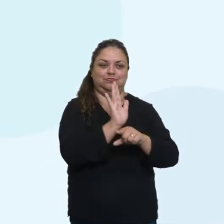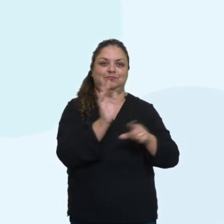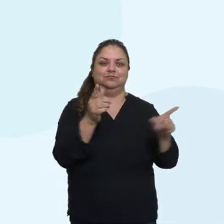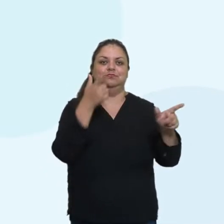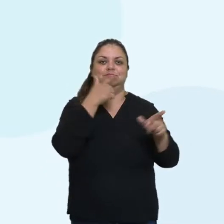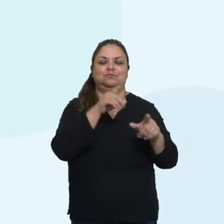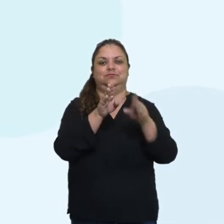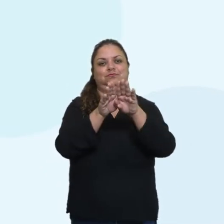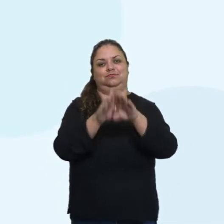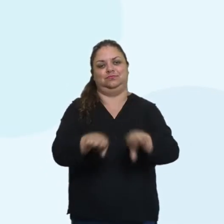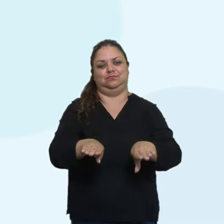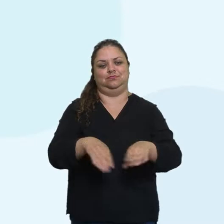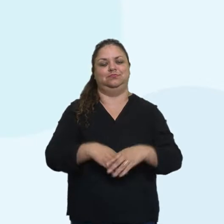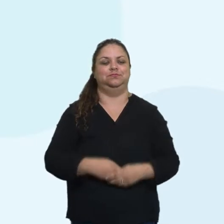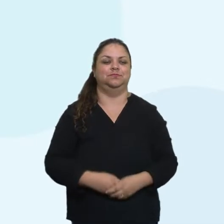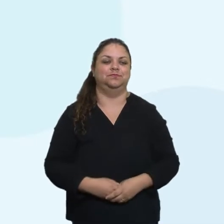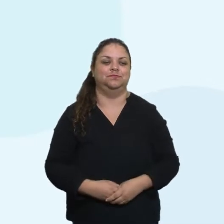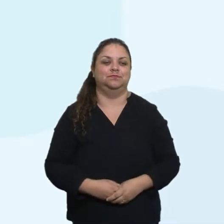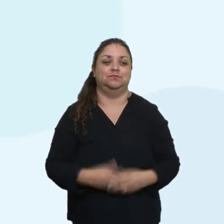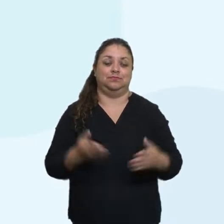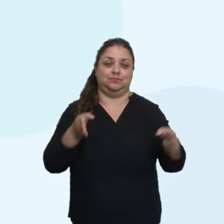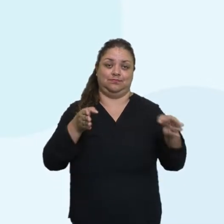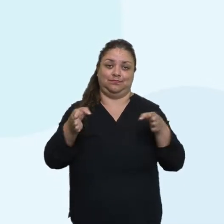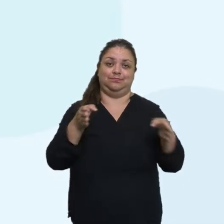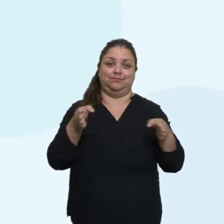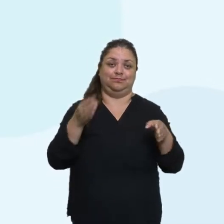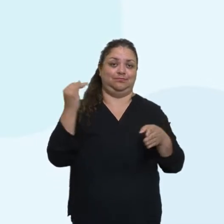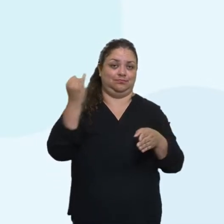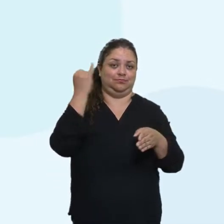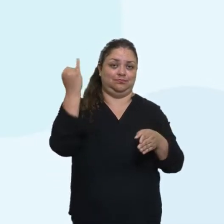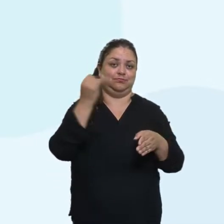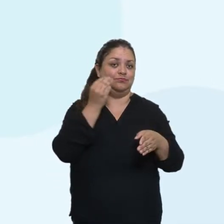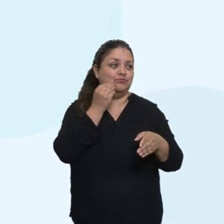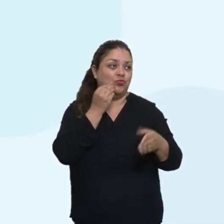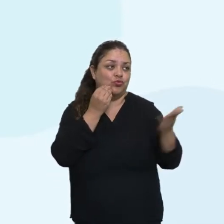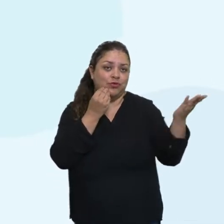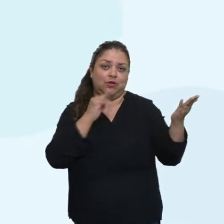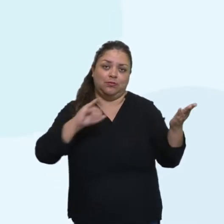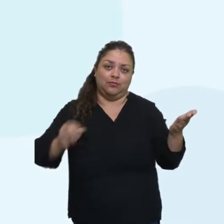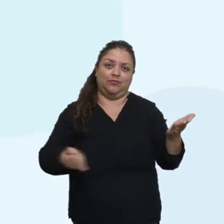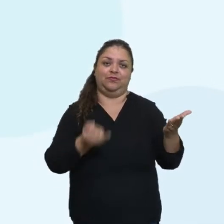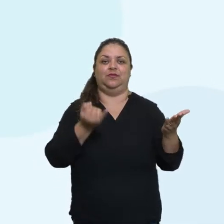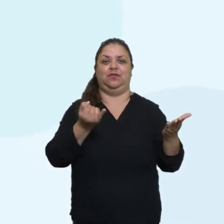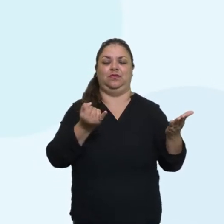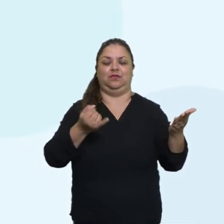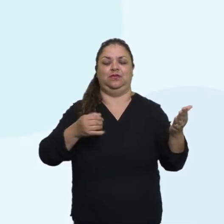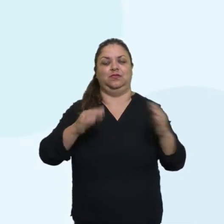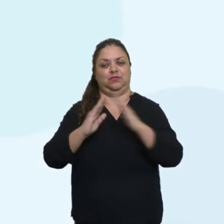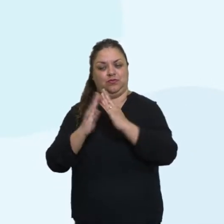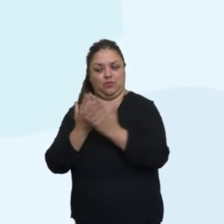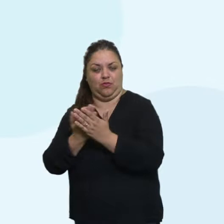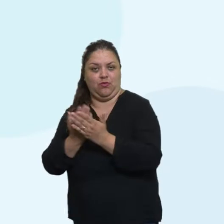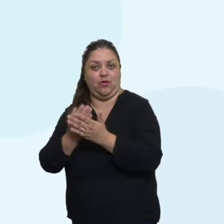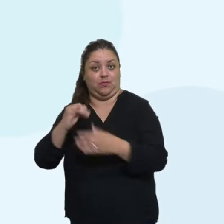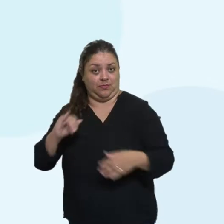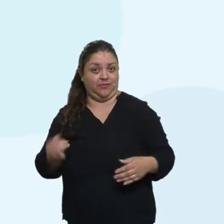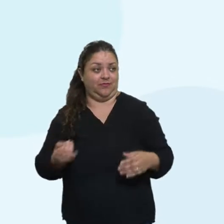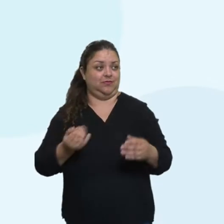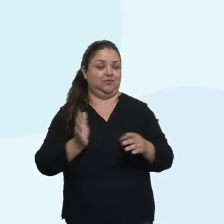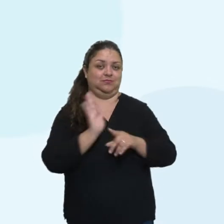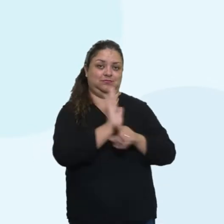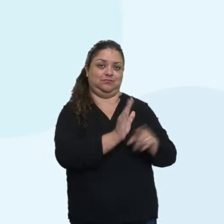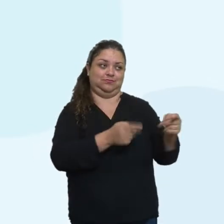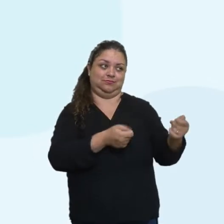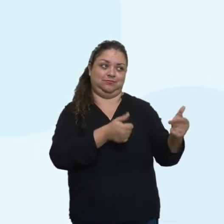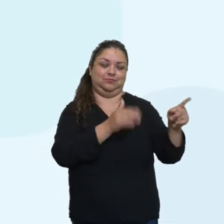2 o 12 tá então é um período aí que pode ser muito bem utilizado por parte da escola em relação os alunos